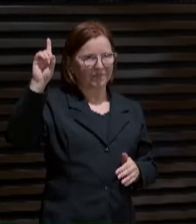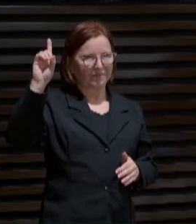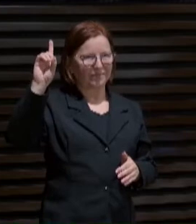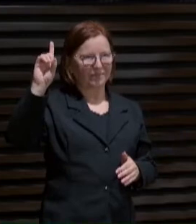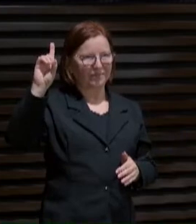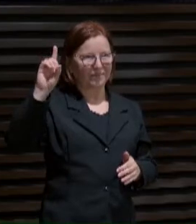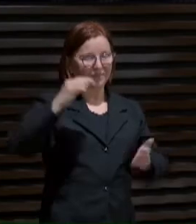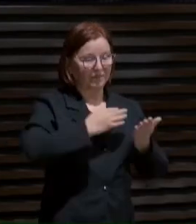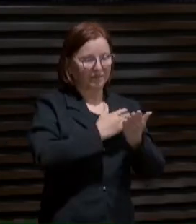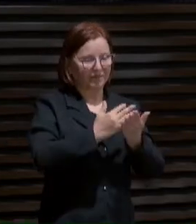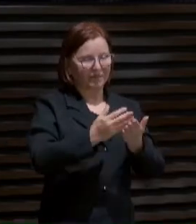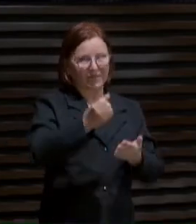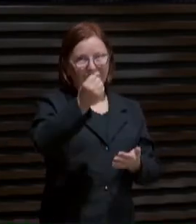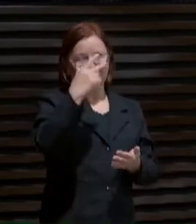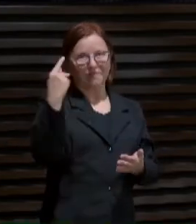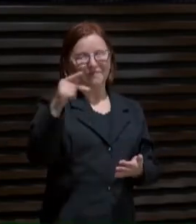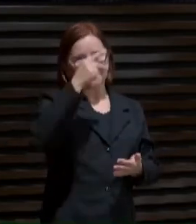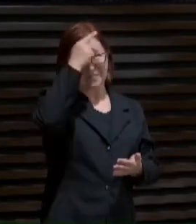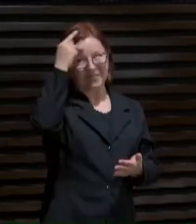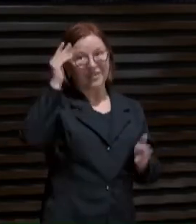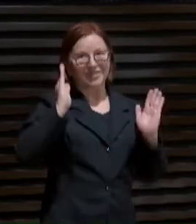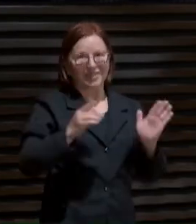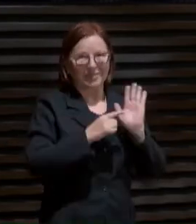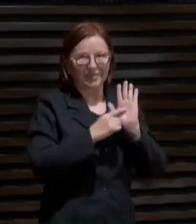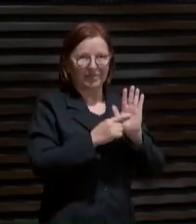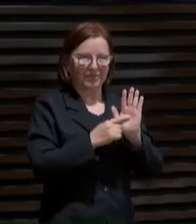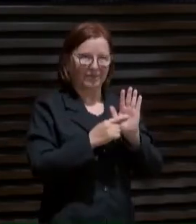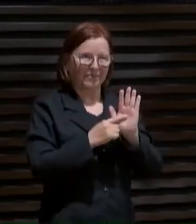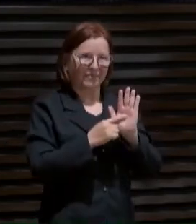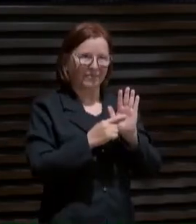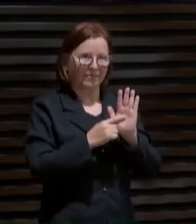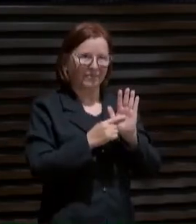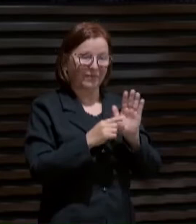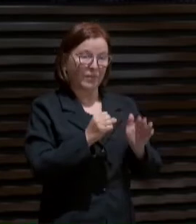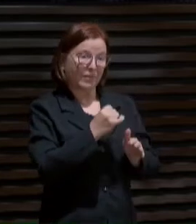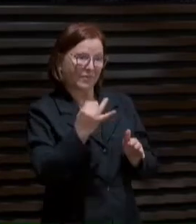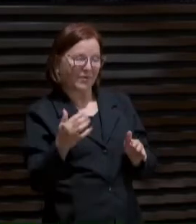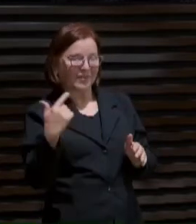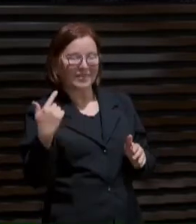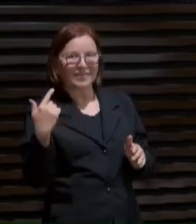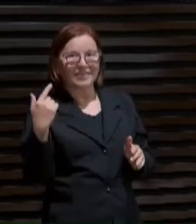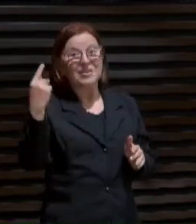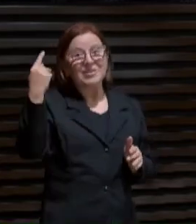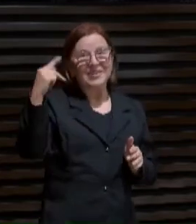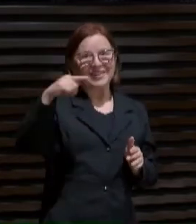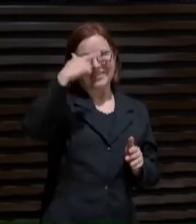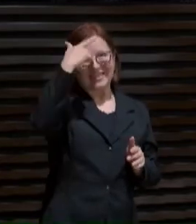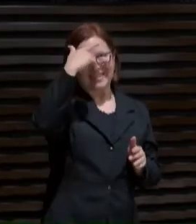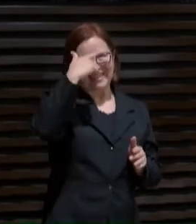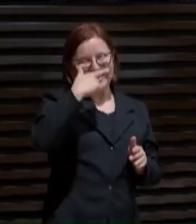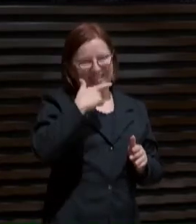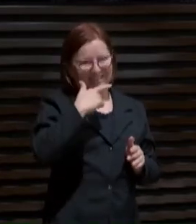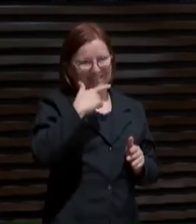da revelação da sua pessoa ele já mostrou quanto o seu caráter quem ele é